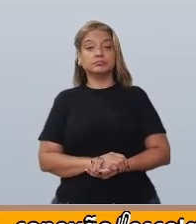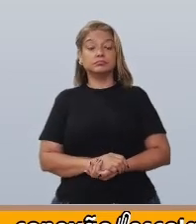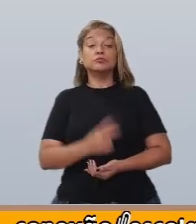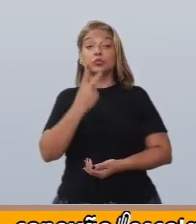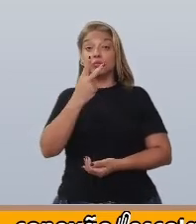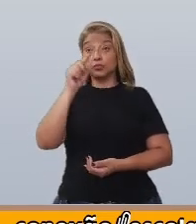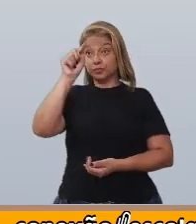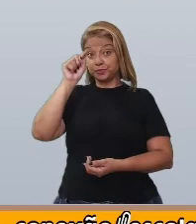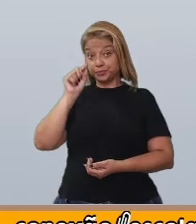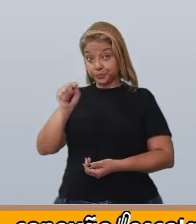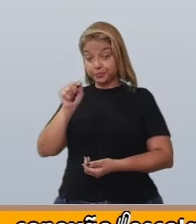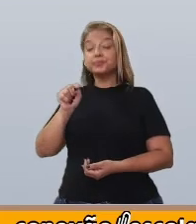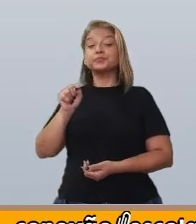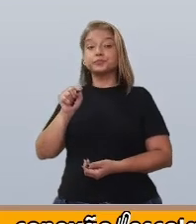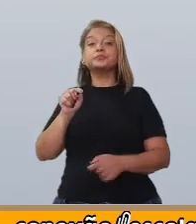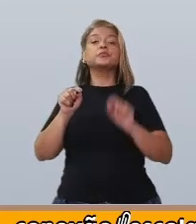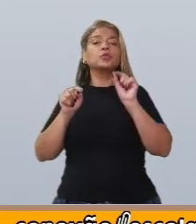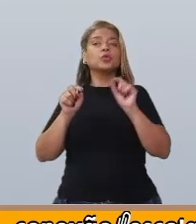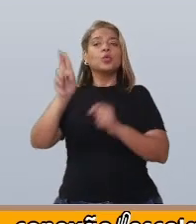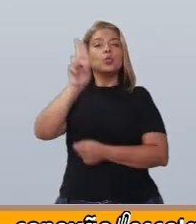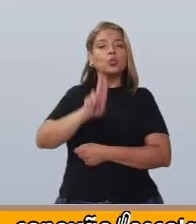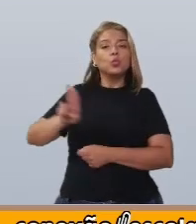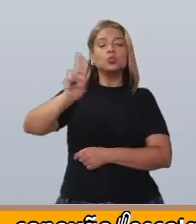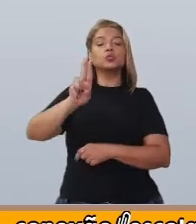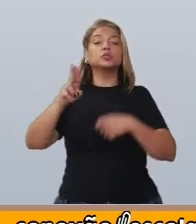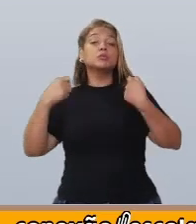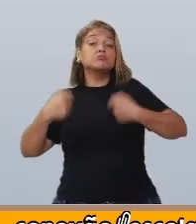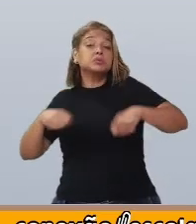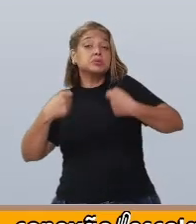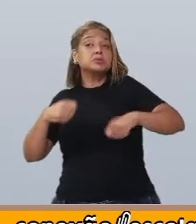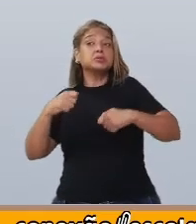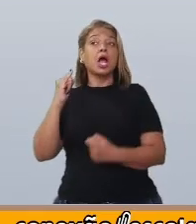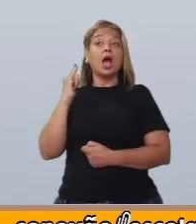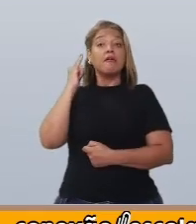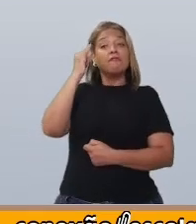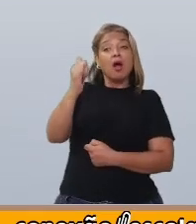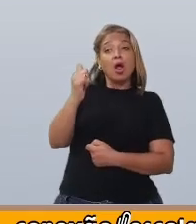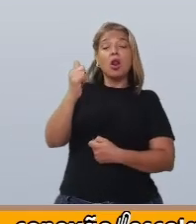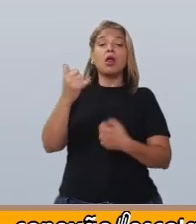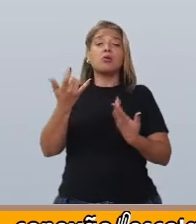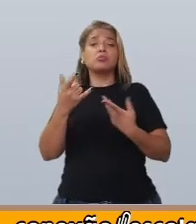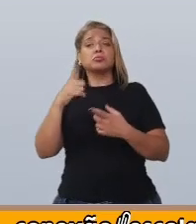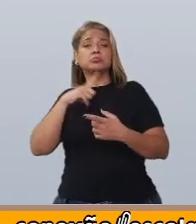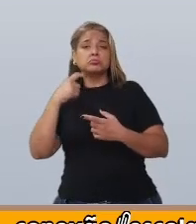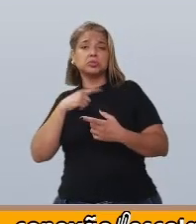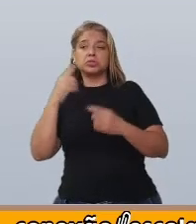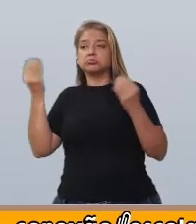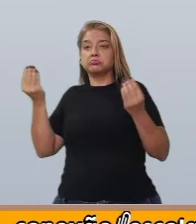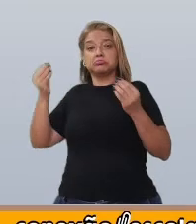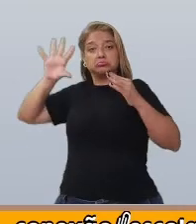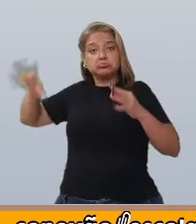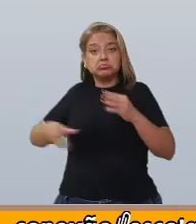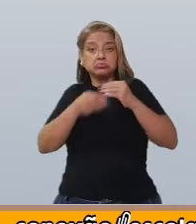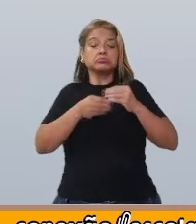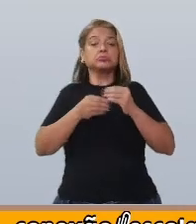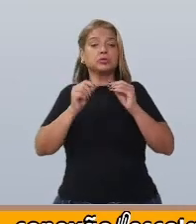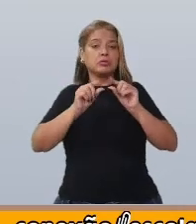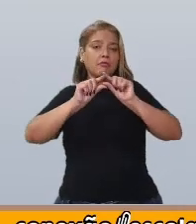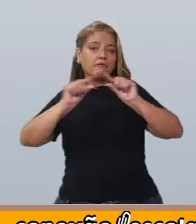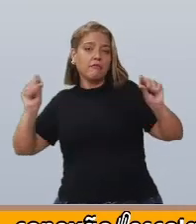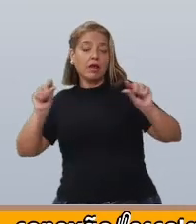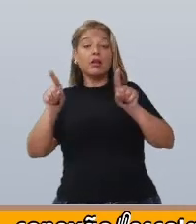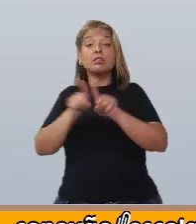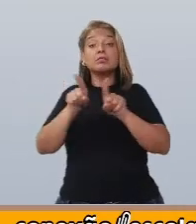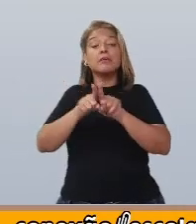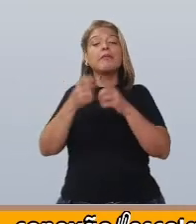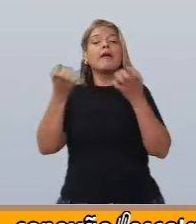Dois pontos é usado para fazer uma citação, introduzir uma fala ou indicar